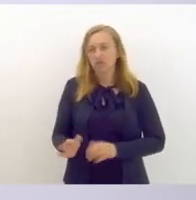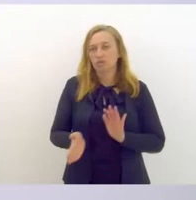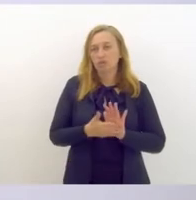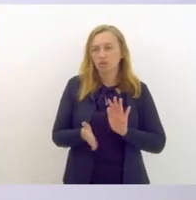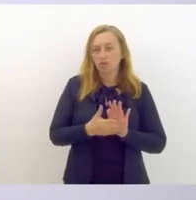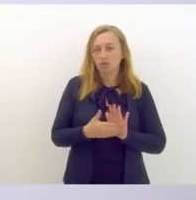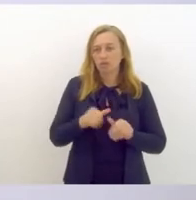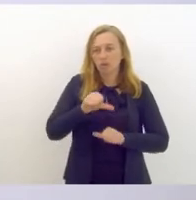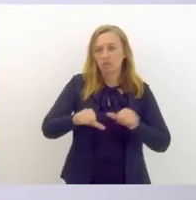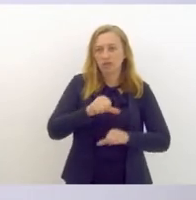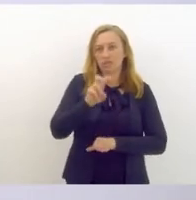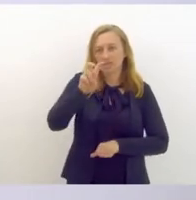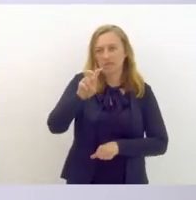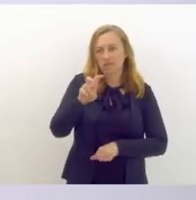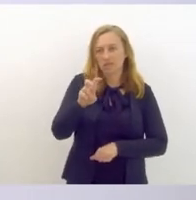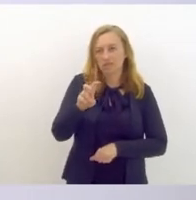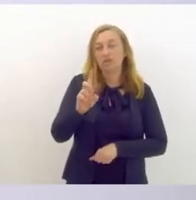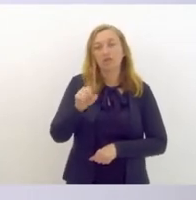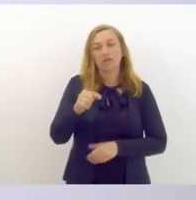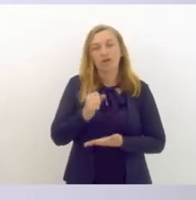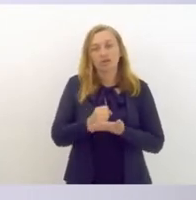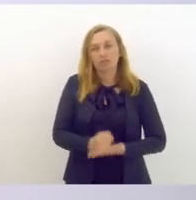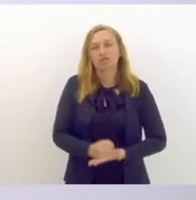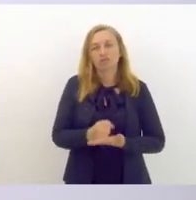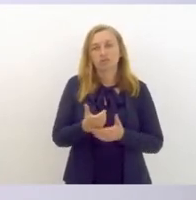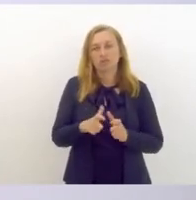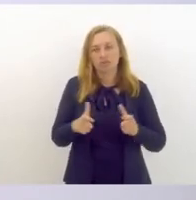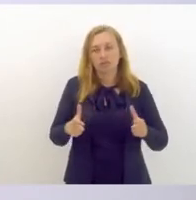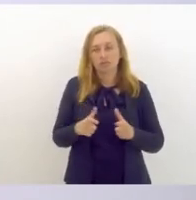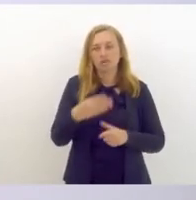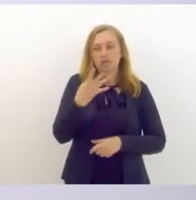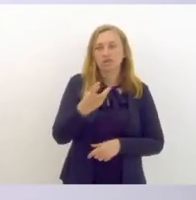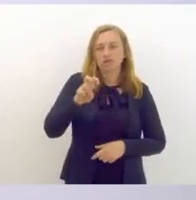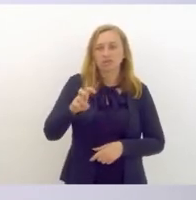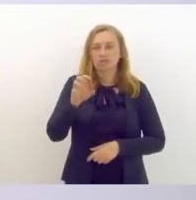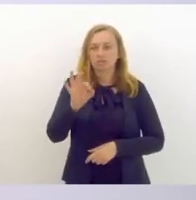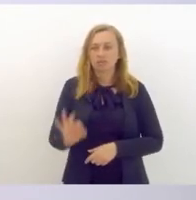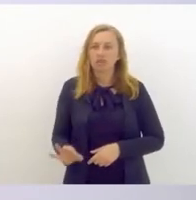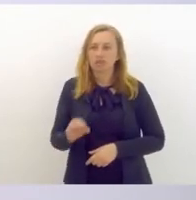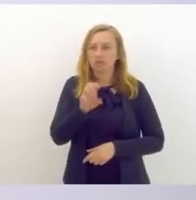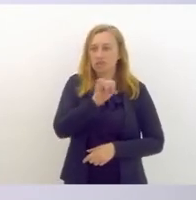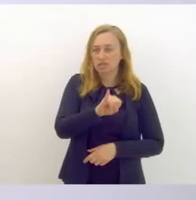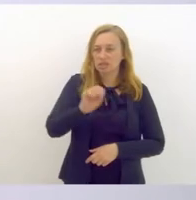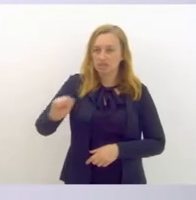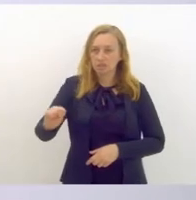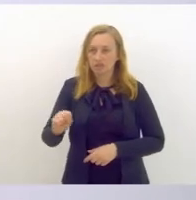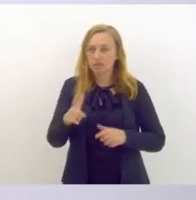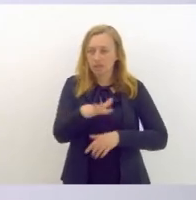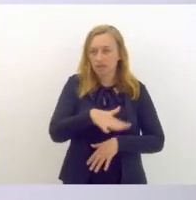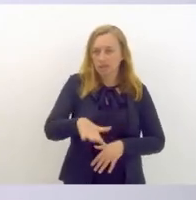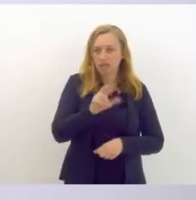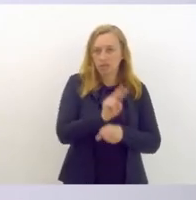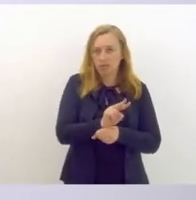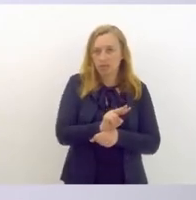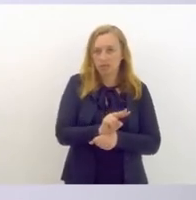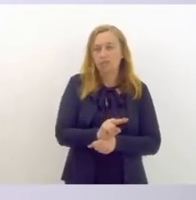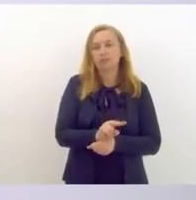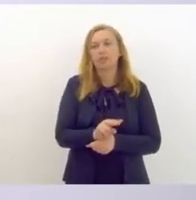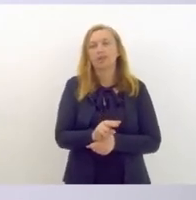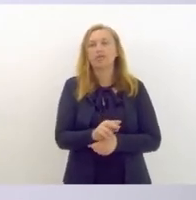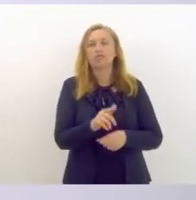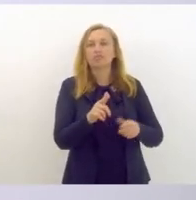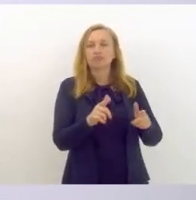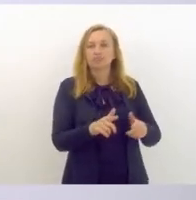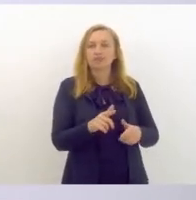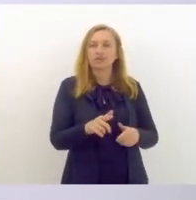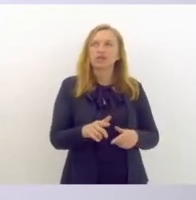para 5%. Então é um peso muito grande de ICMS. 45% do ICMS é de áreas protegidas. Na região, esse